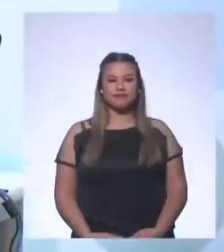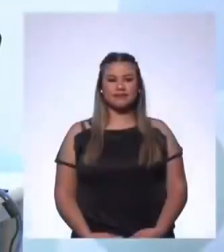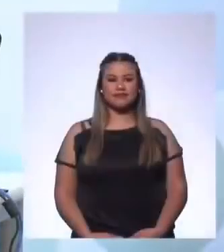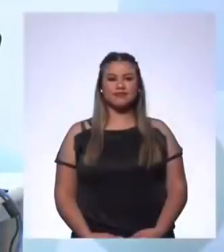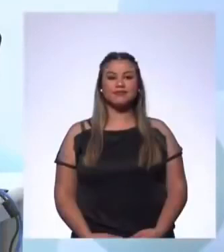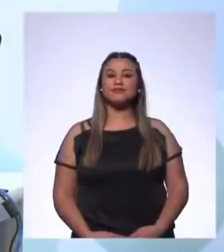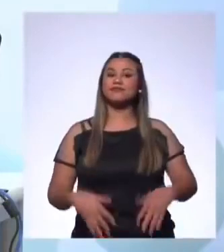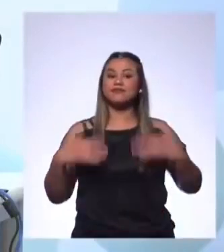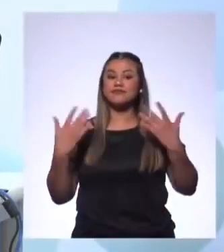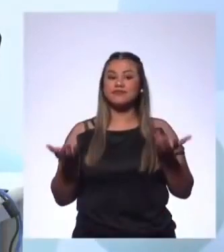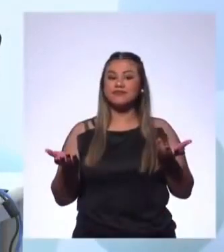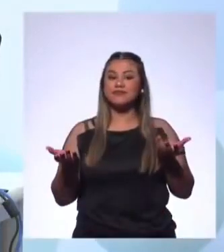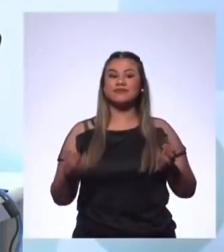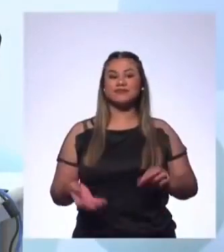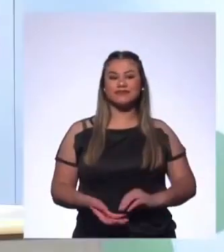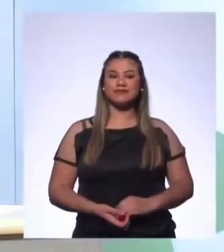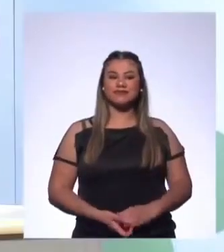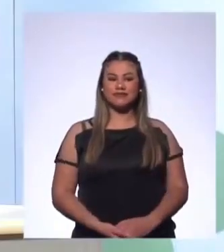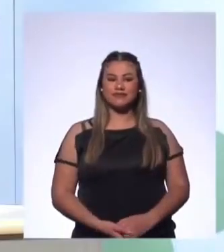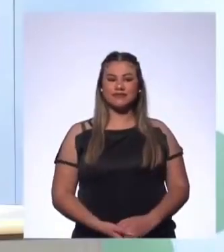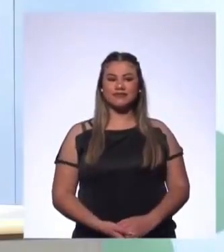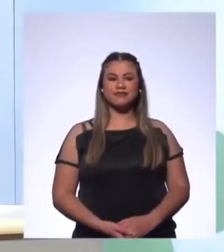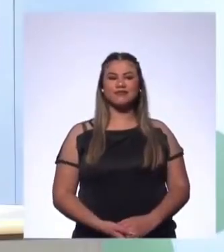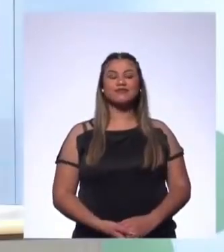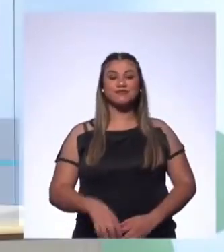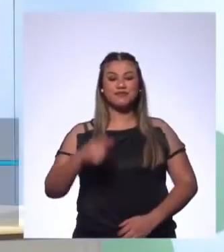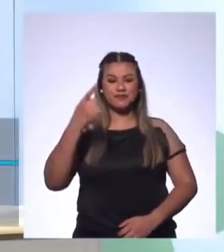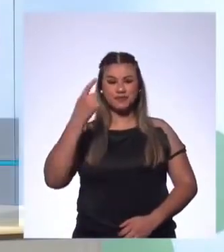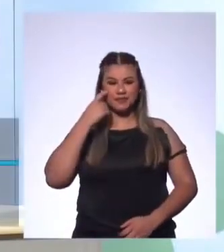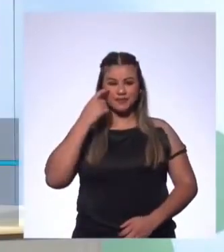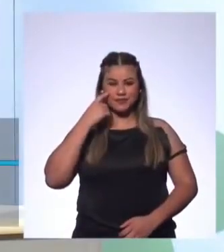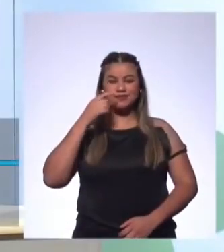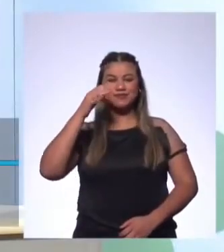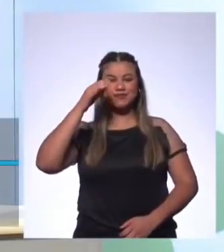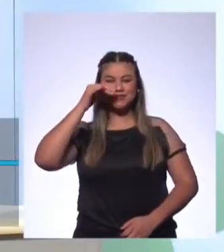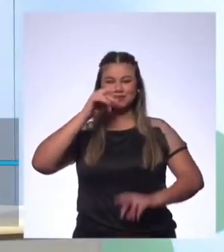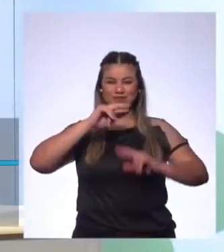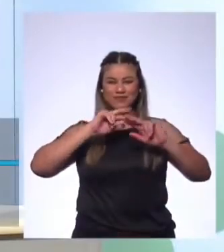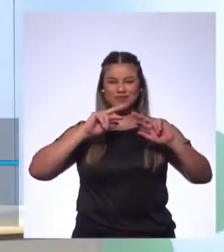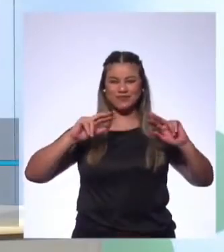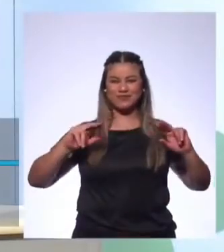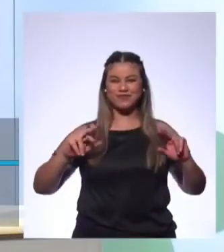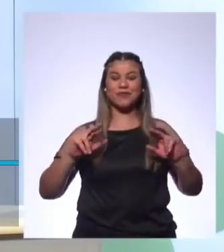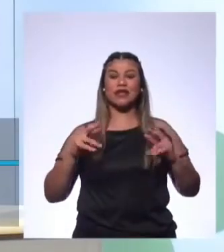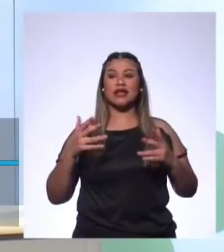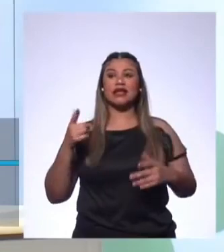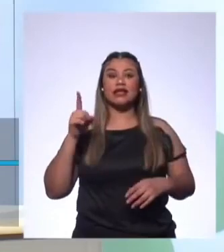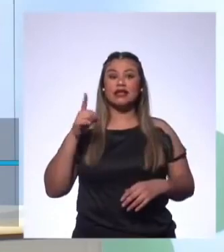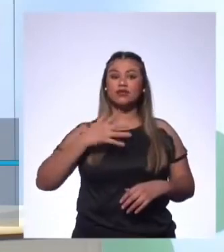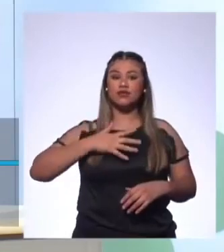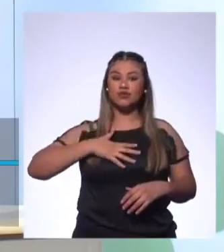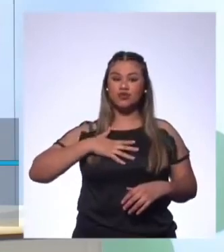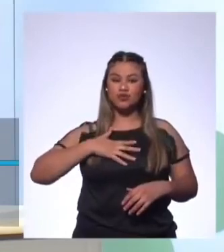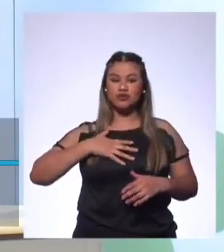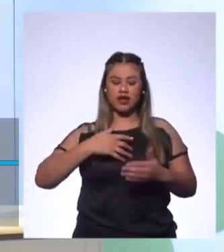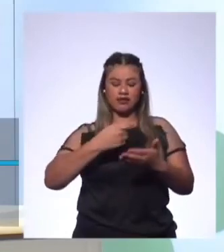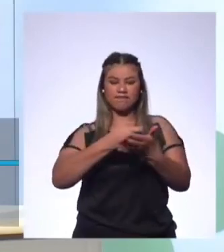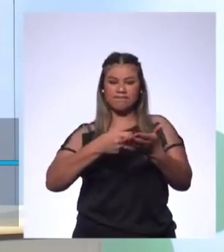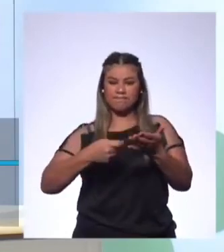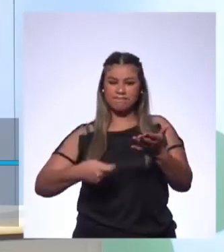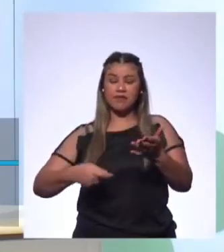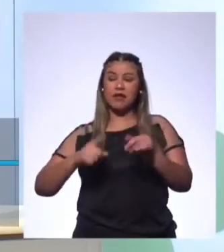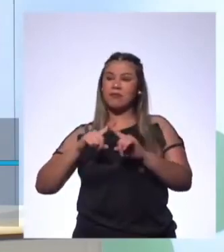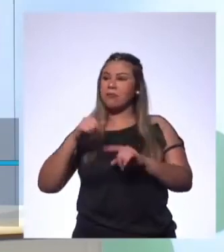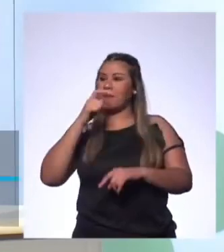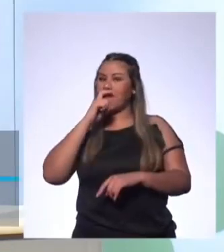Então, Ed? Olha só, o pessoal tem algumas curiosidades aqui, né? Que ele adorava escrever peças, mesmo seu pai não aprovando aquilo. Isso eu também não